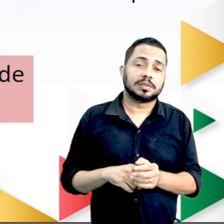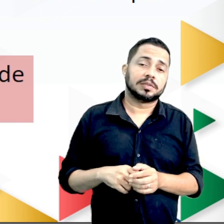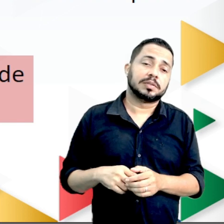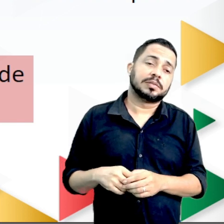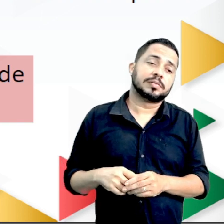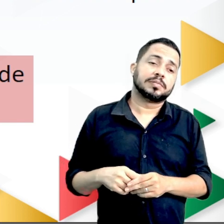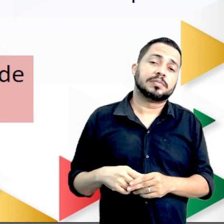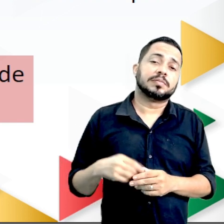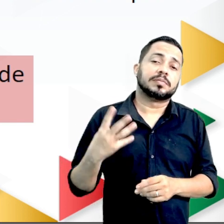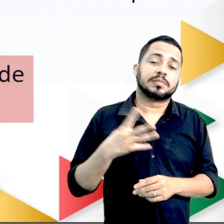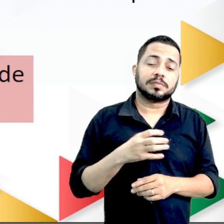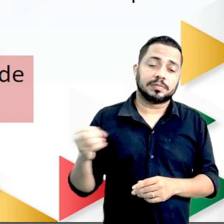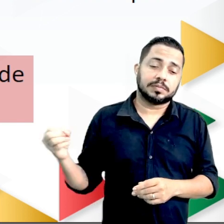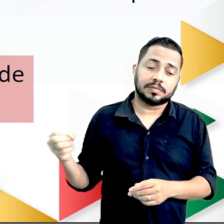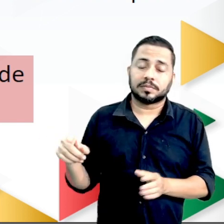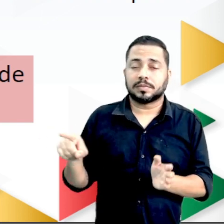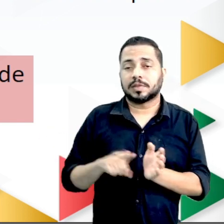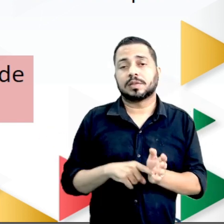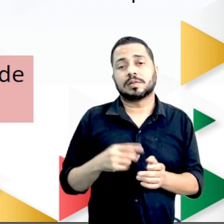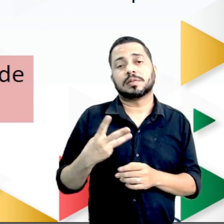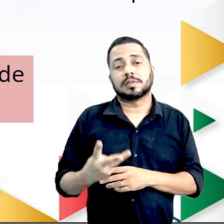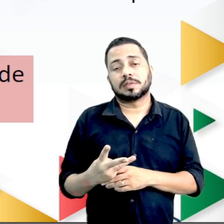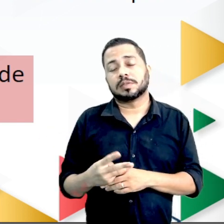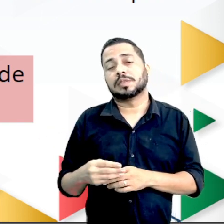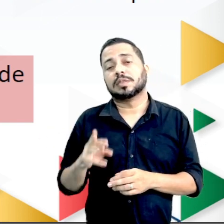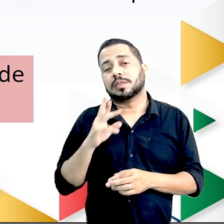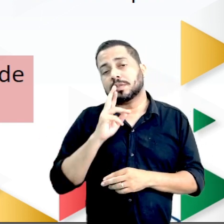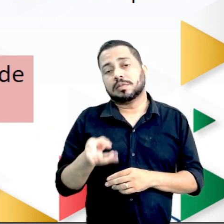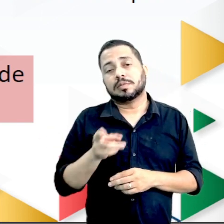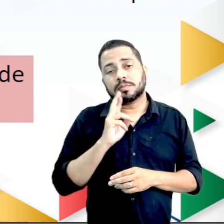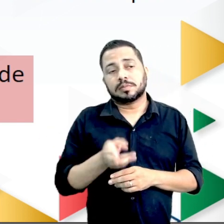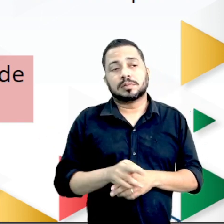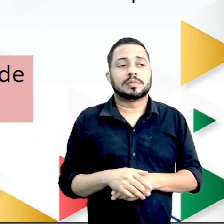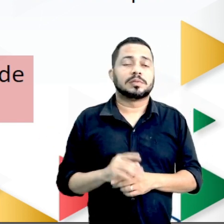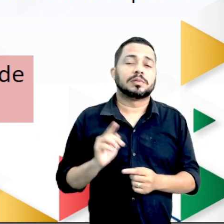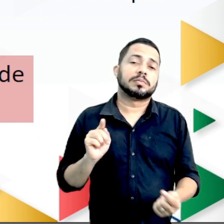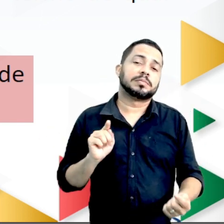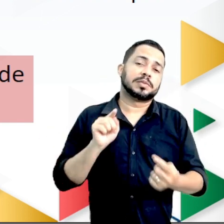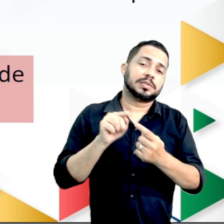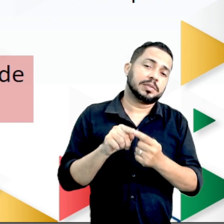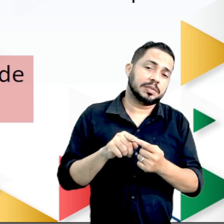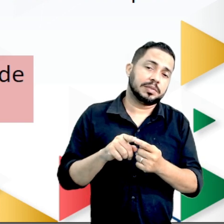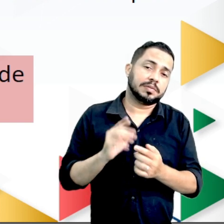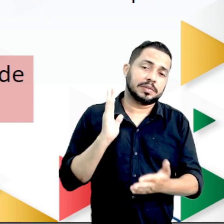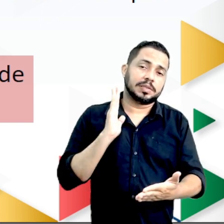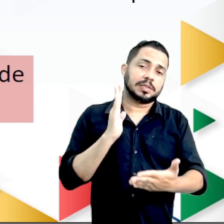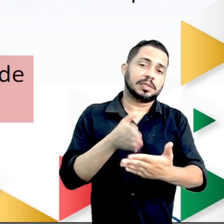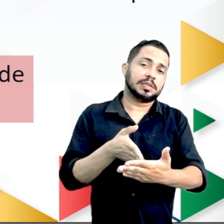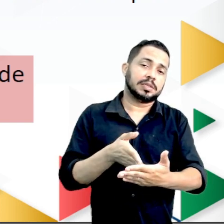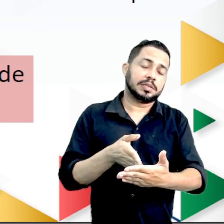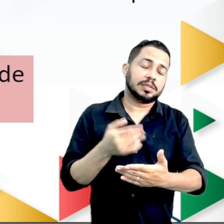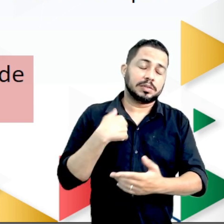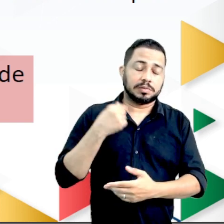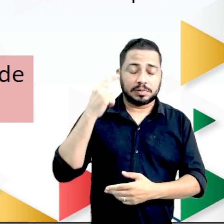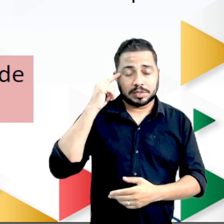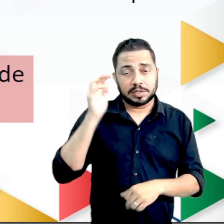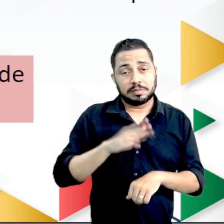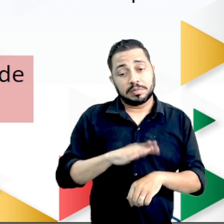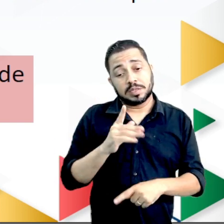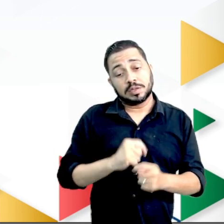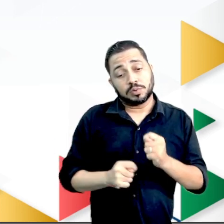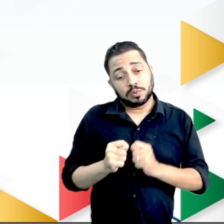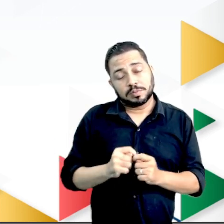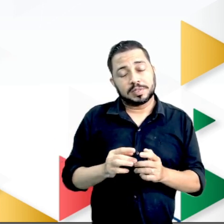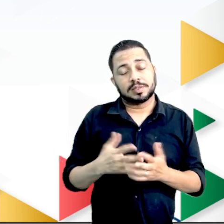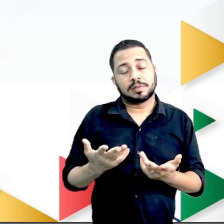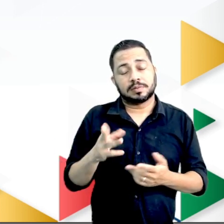dar 400 menos 3, a resposta dada objetivamente e direta. Eu acho que ela é mais econômica, por isso que